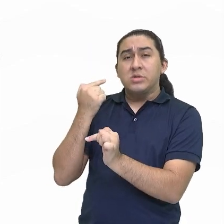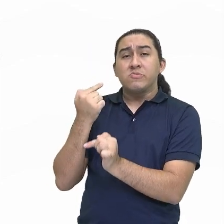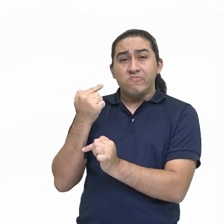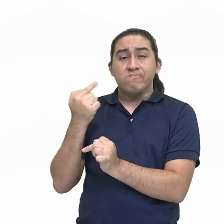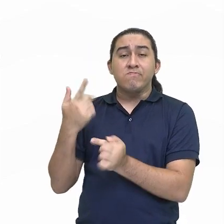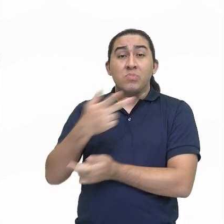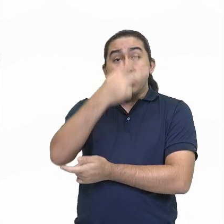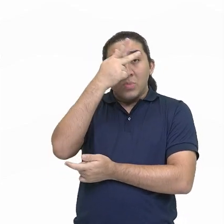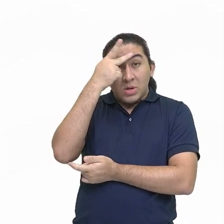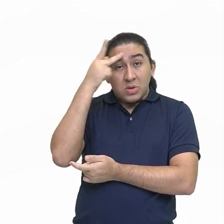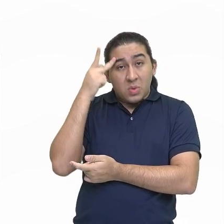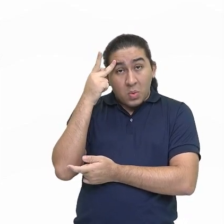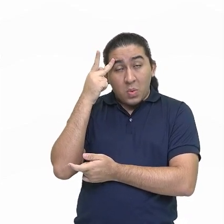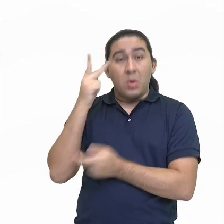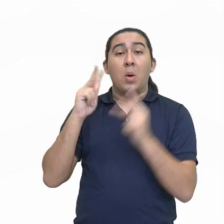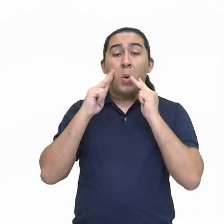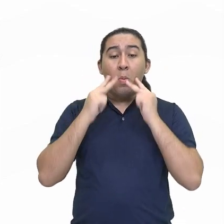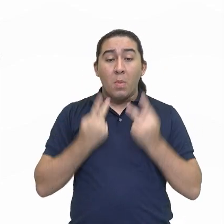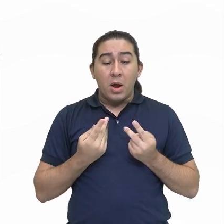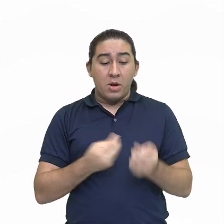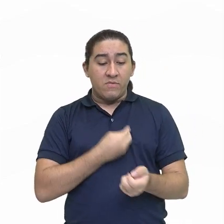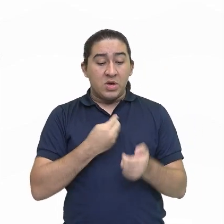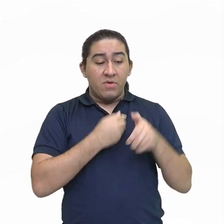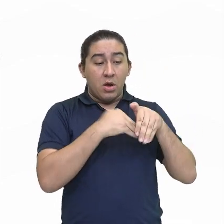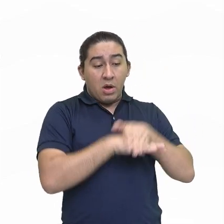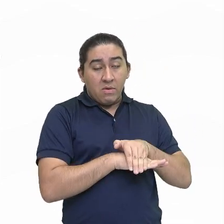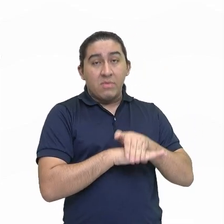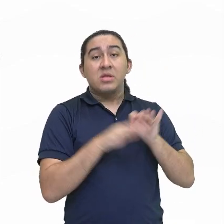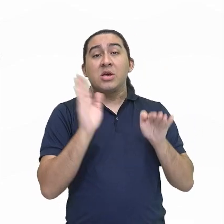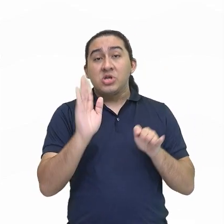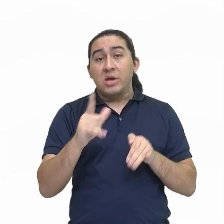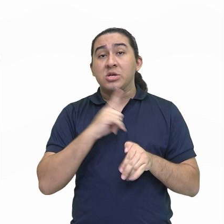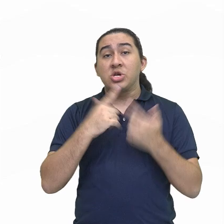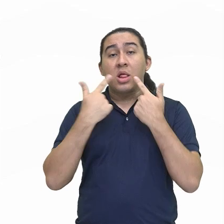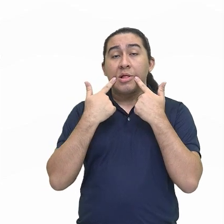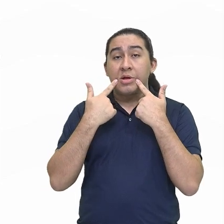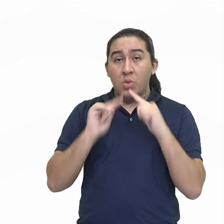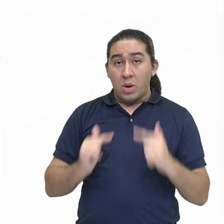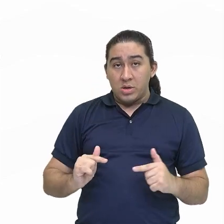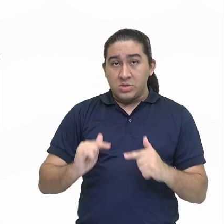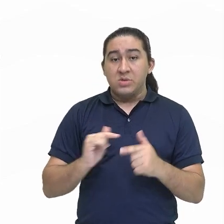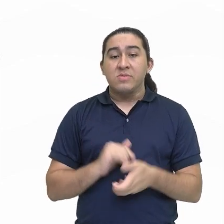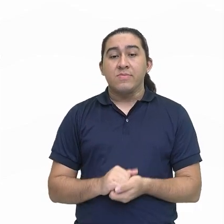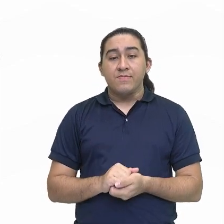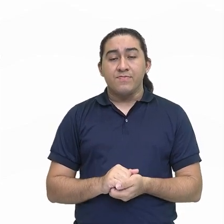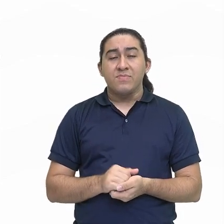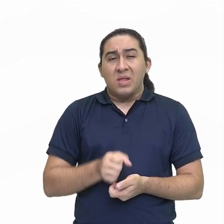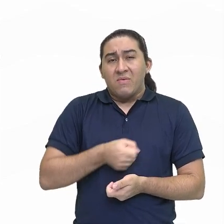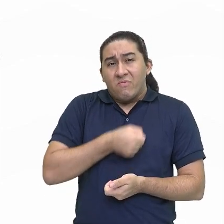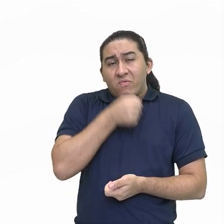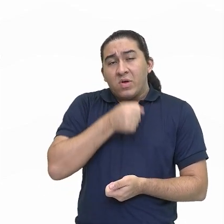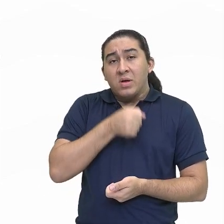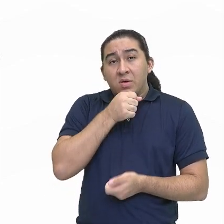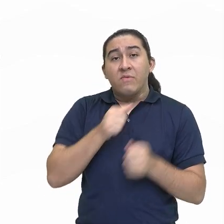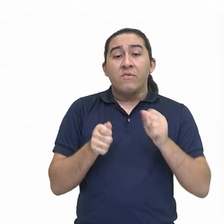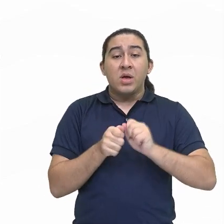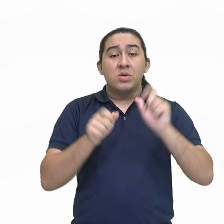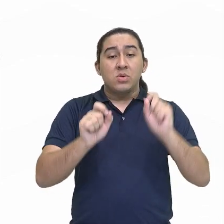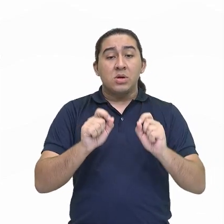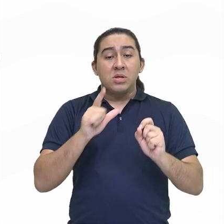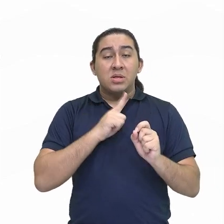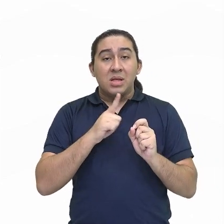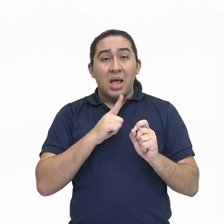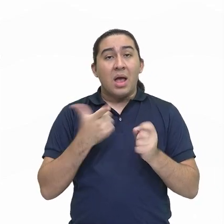das cavernas, já se comunicavam por meio da linguagem rudimentar, desenvolvida por meio de